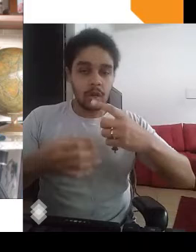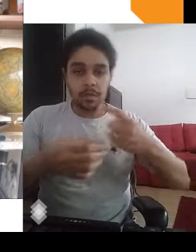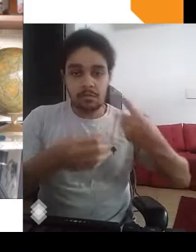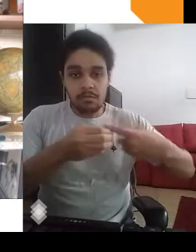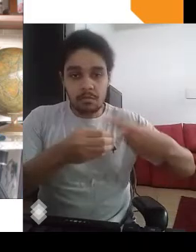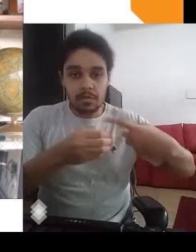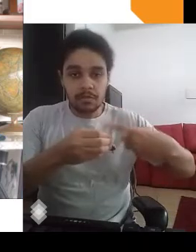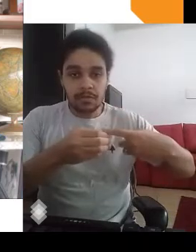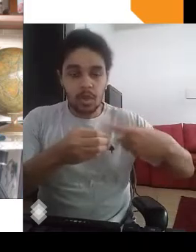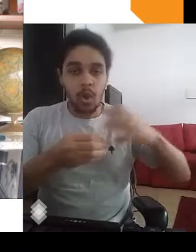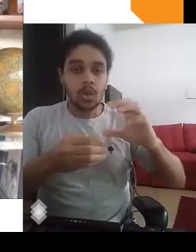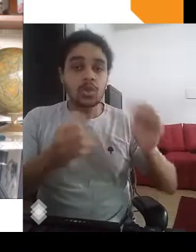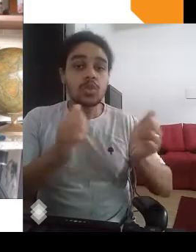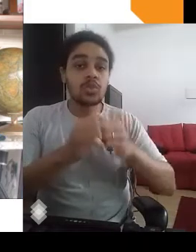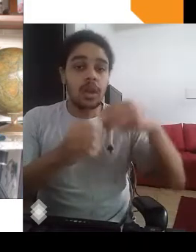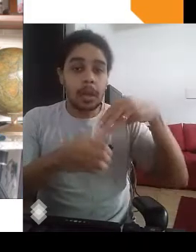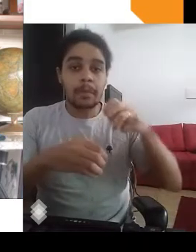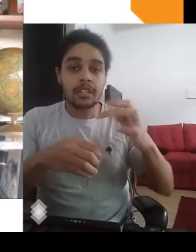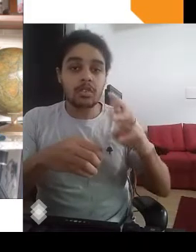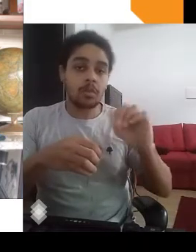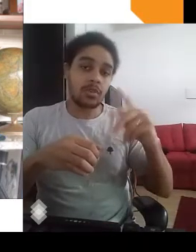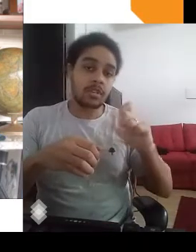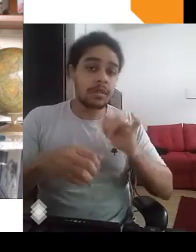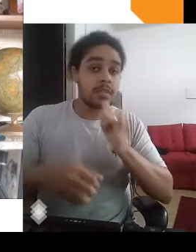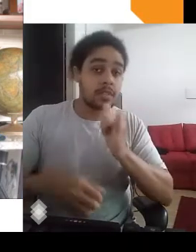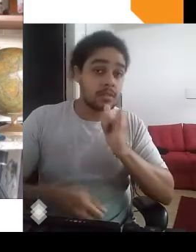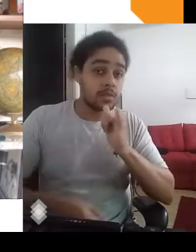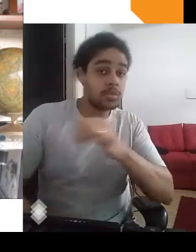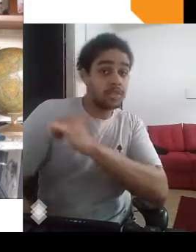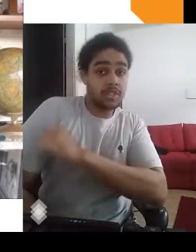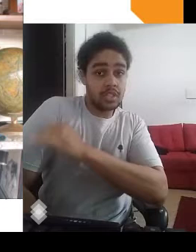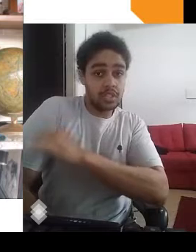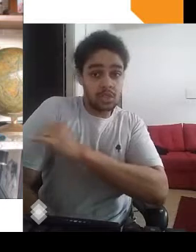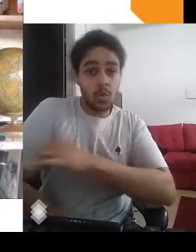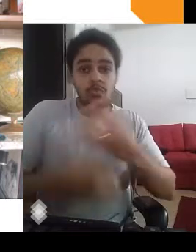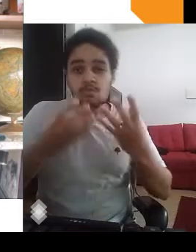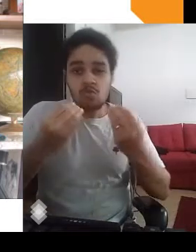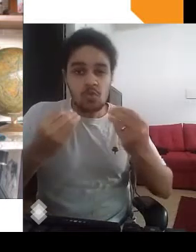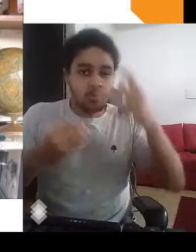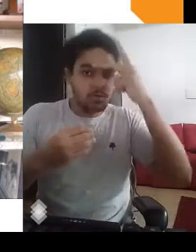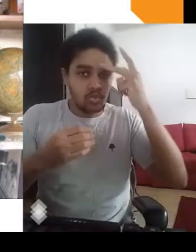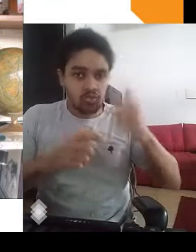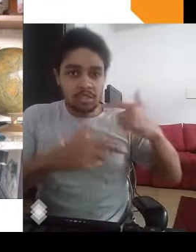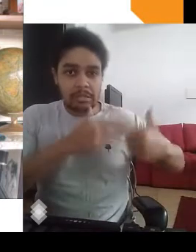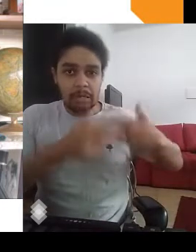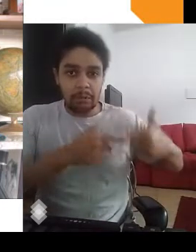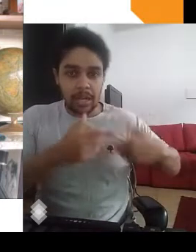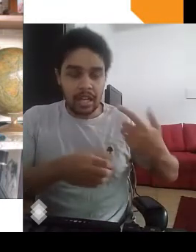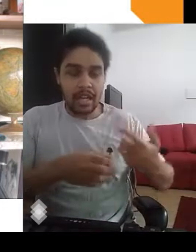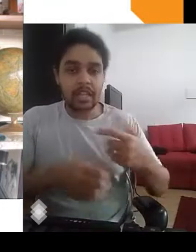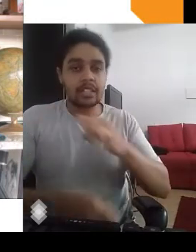próprias cidades, com a região, com a metrópole, no caso com o Rio de Janeiro. Muitos dos trabalhadores, muitas das pessoas